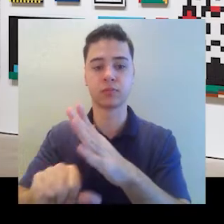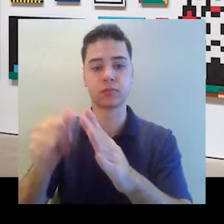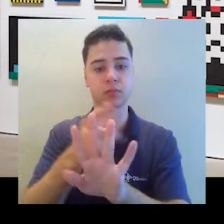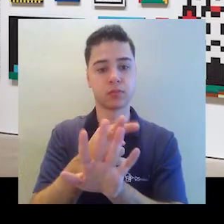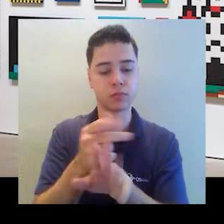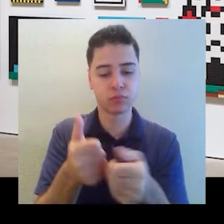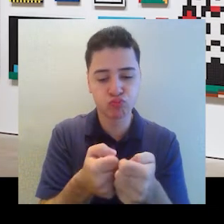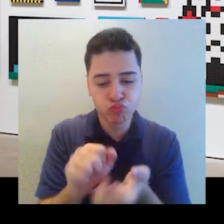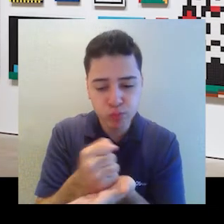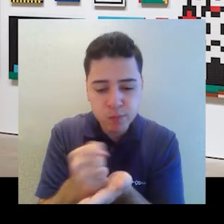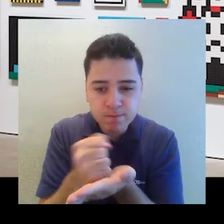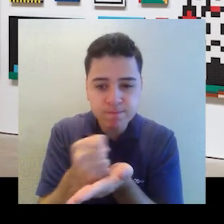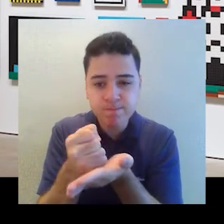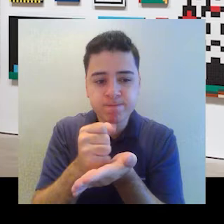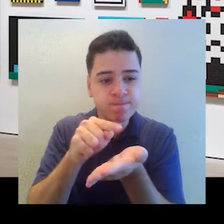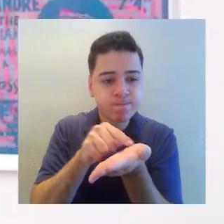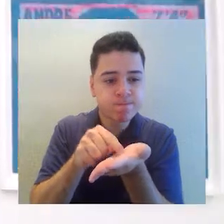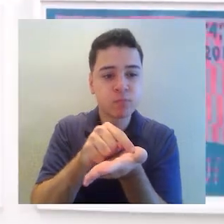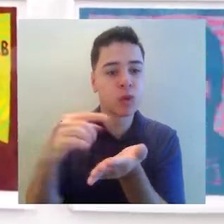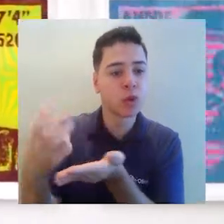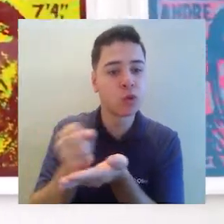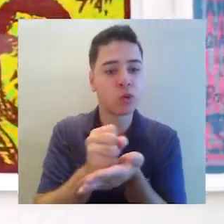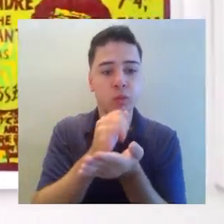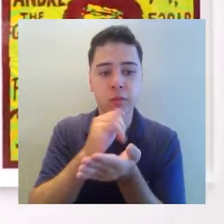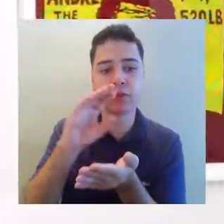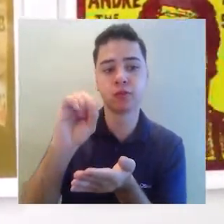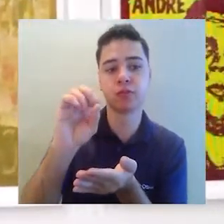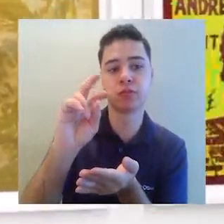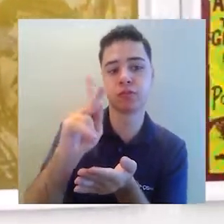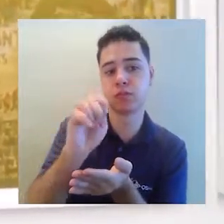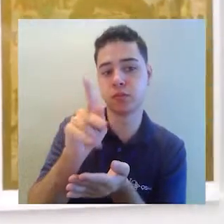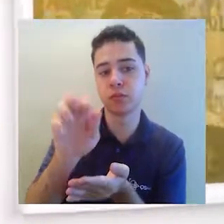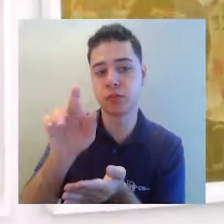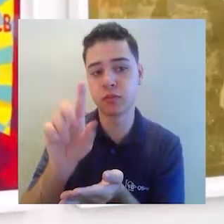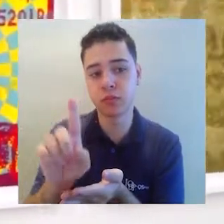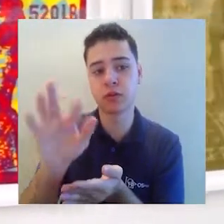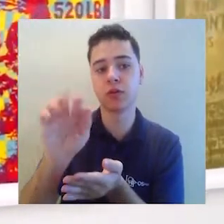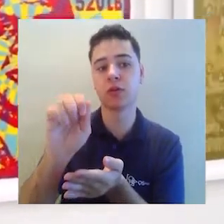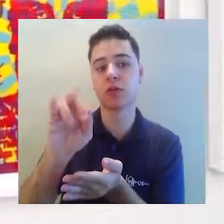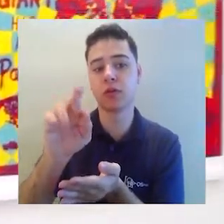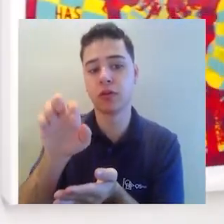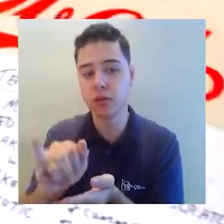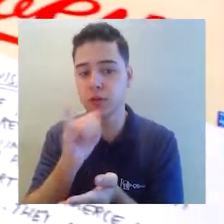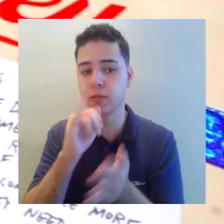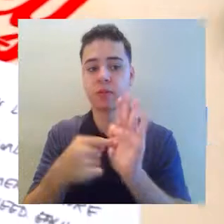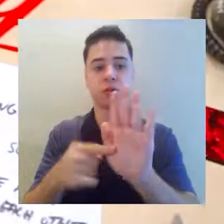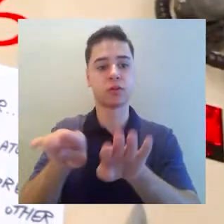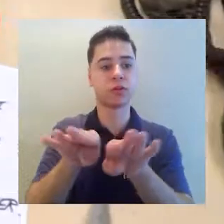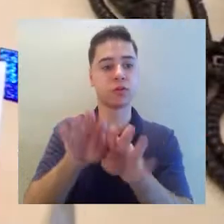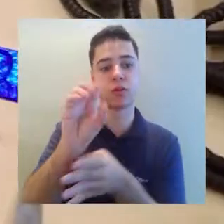referência os primeiros videogames. Shepard Fairey ficou conhecido após criar obras com o personagem